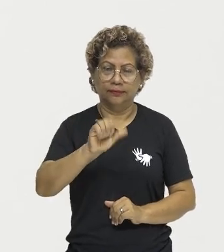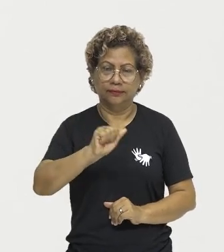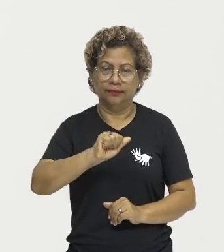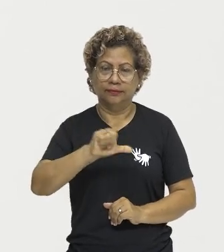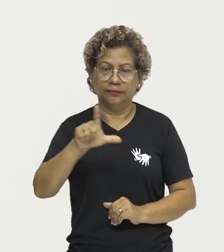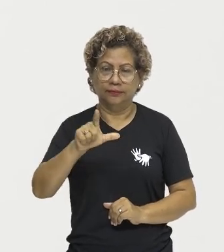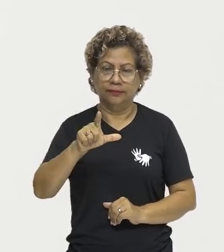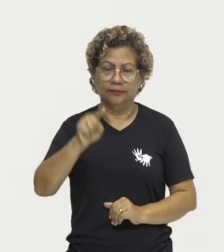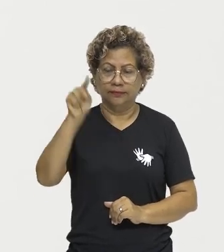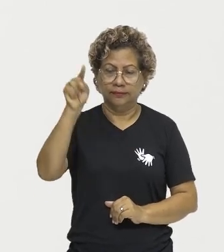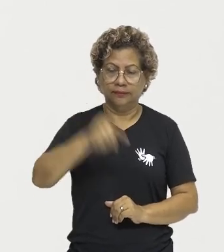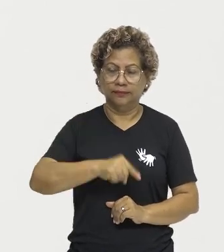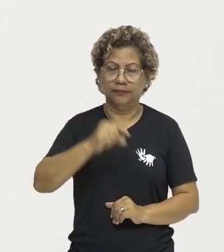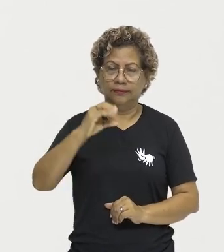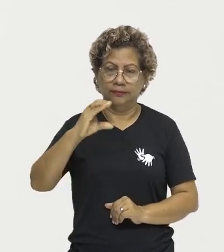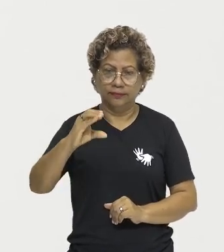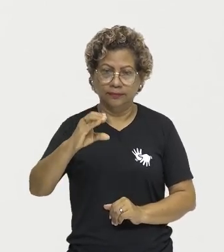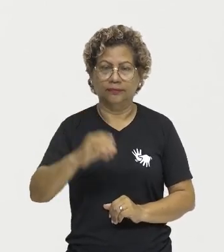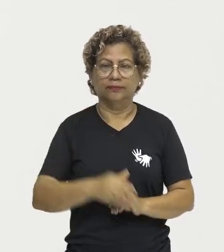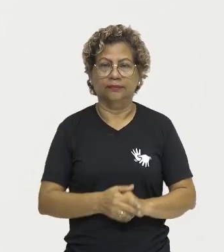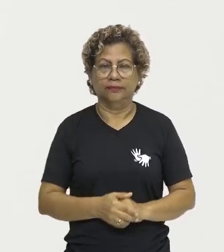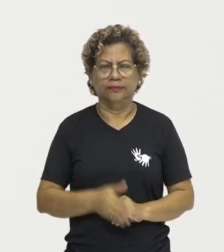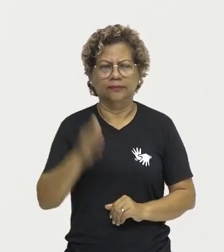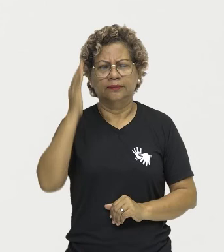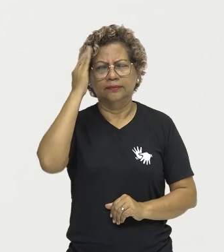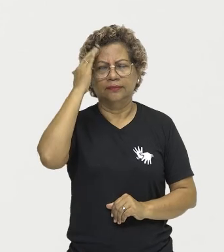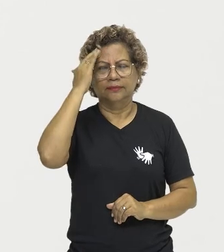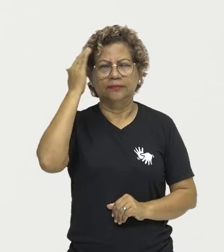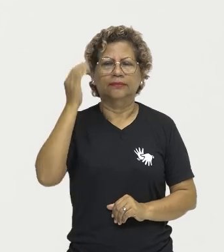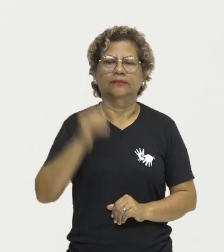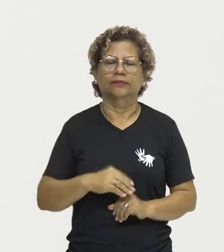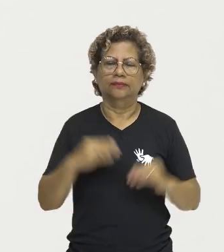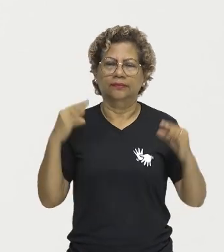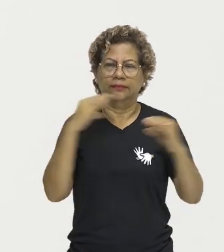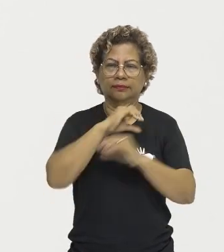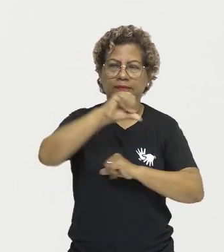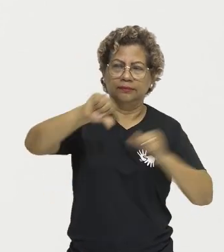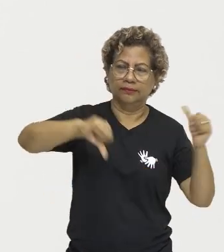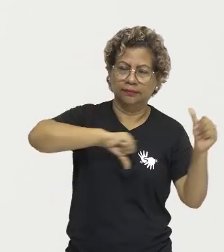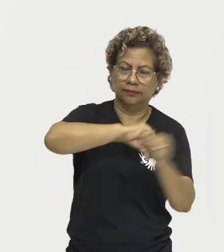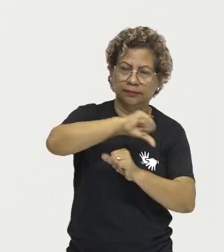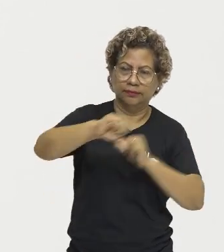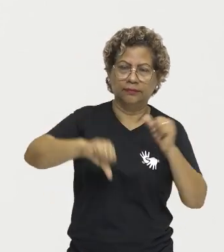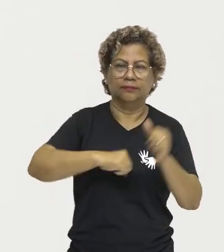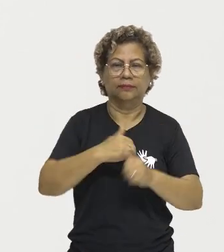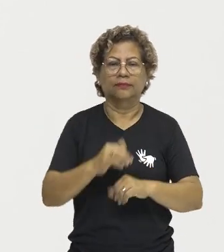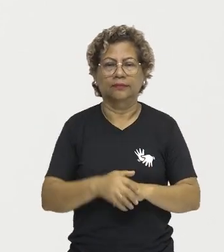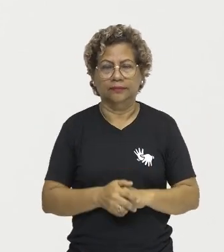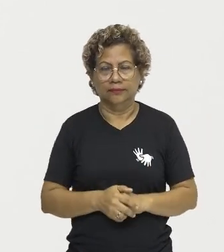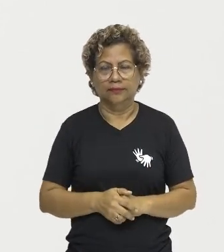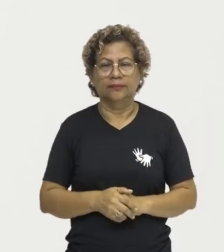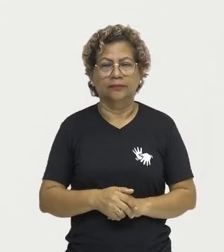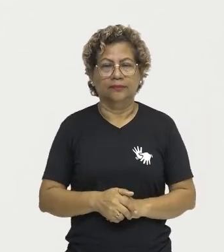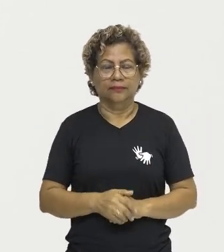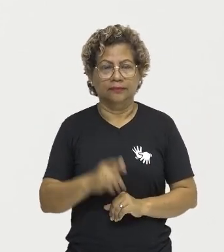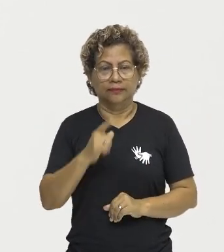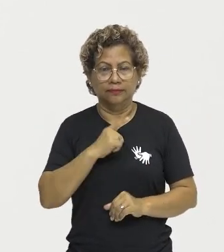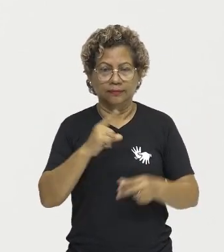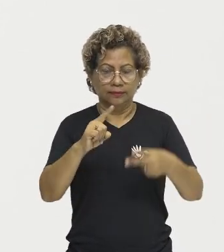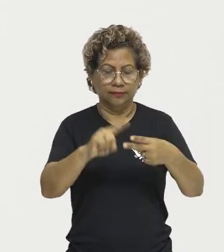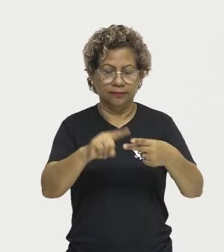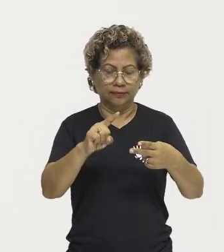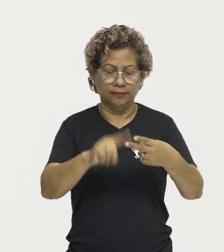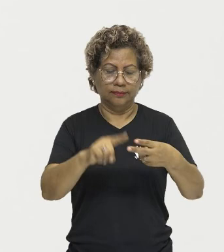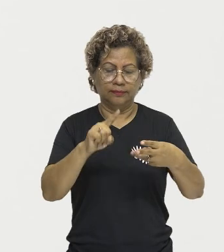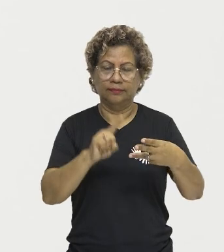soma das quantidades de calor trocadas entre a barra de cobre e a água e o recipiente deve